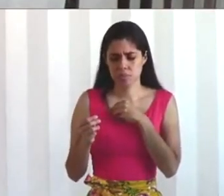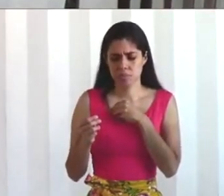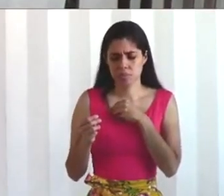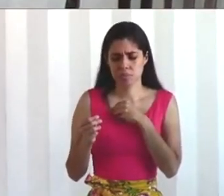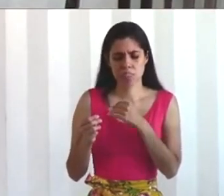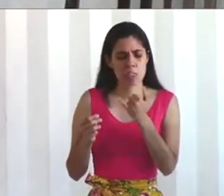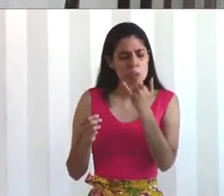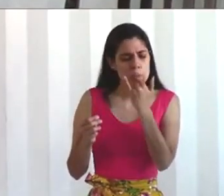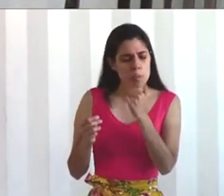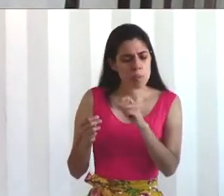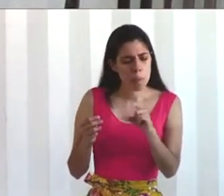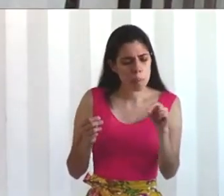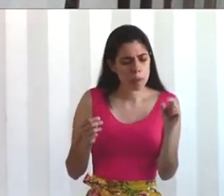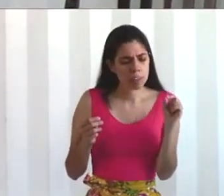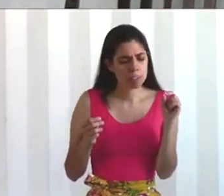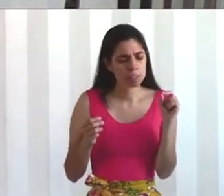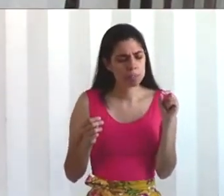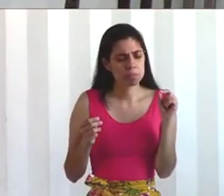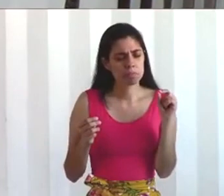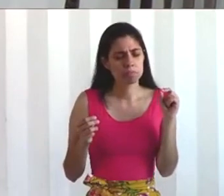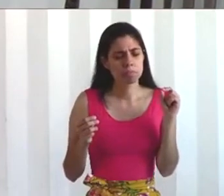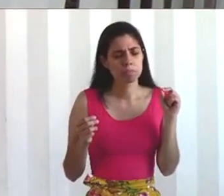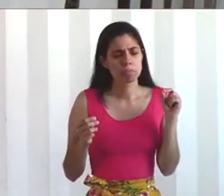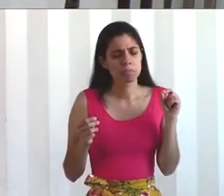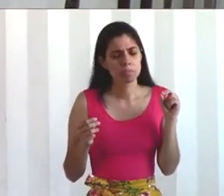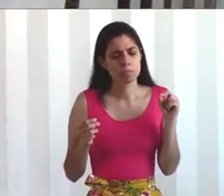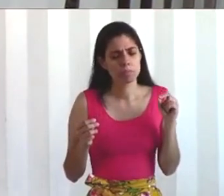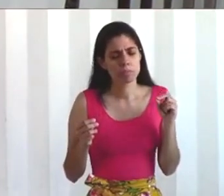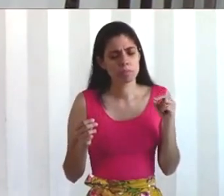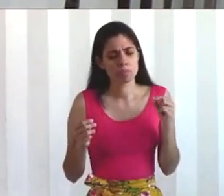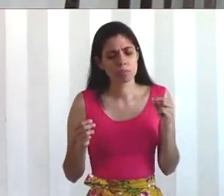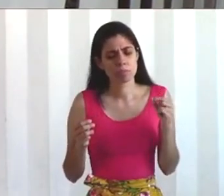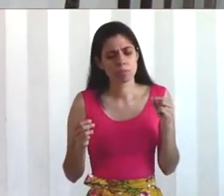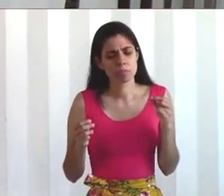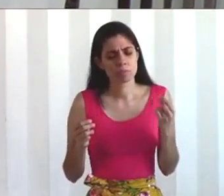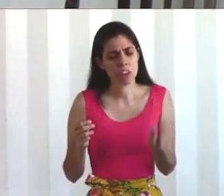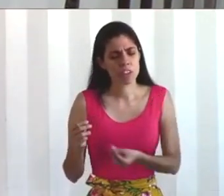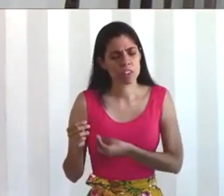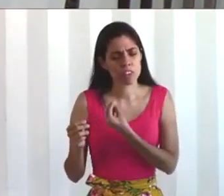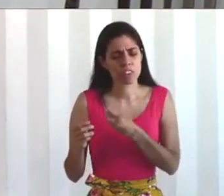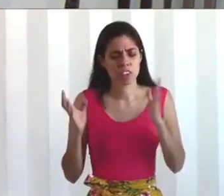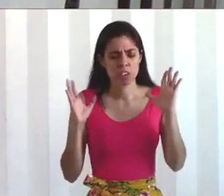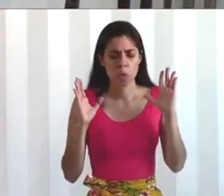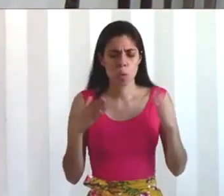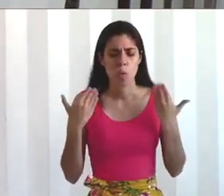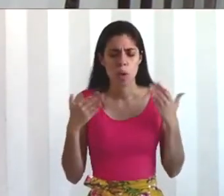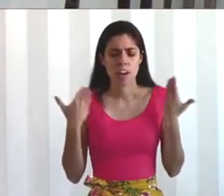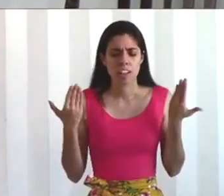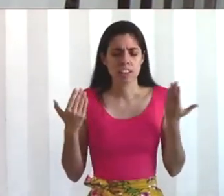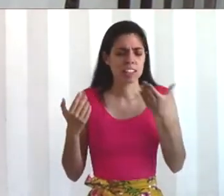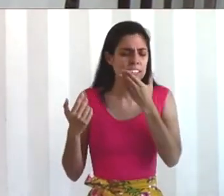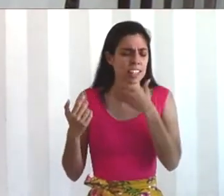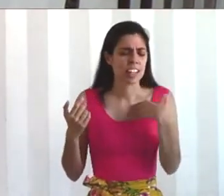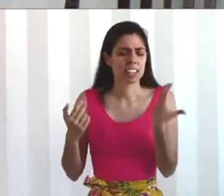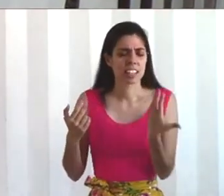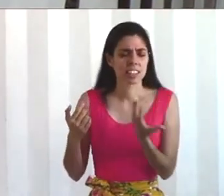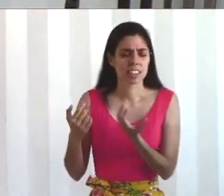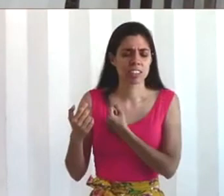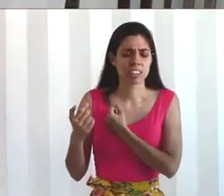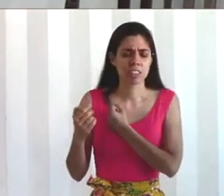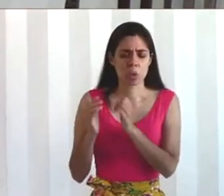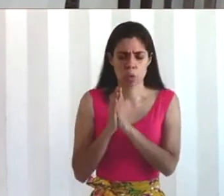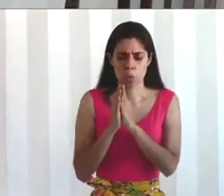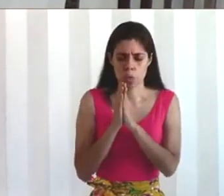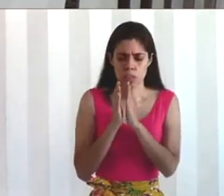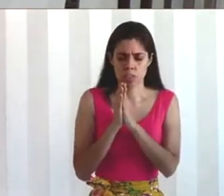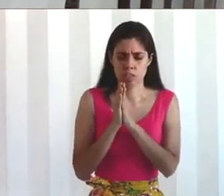perdoados dos nossos pecados, Senhor, vivendo também com a alegria da salvação restituída. Por isso nós